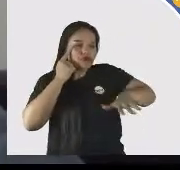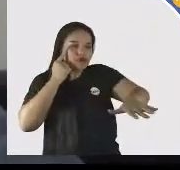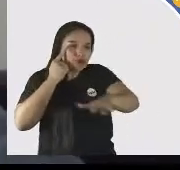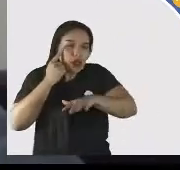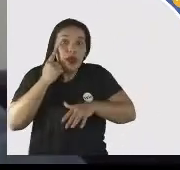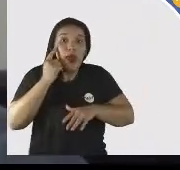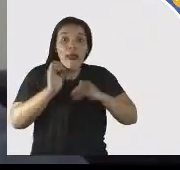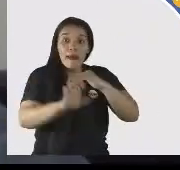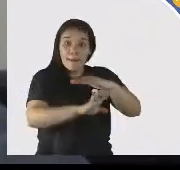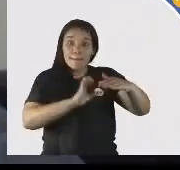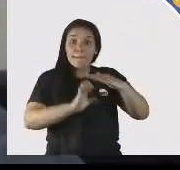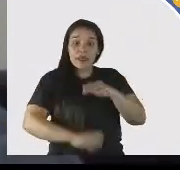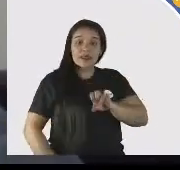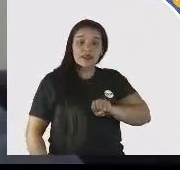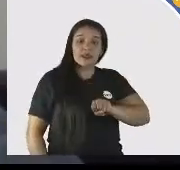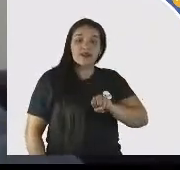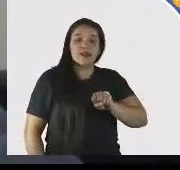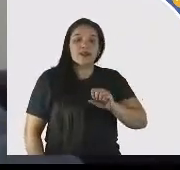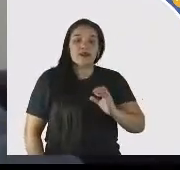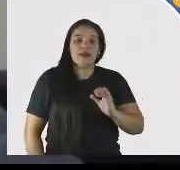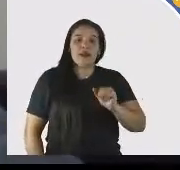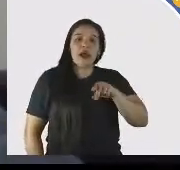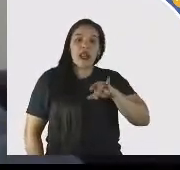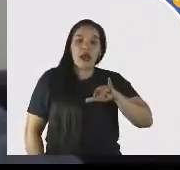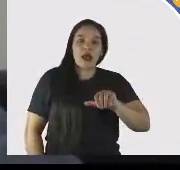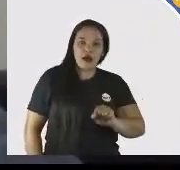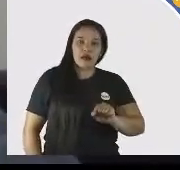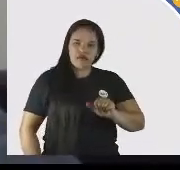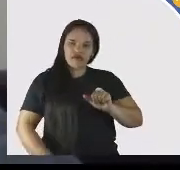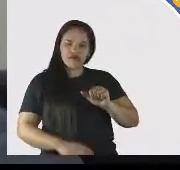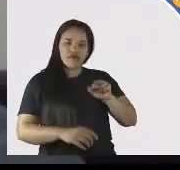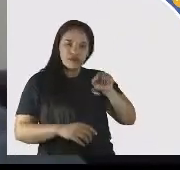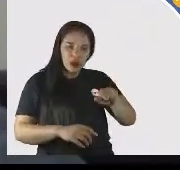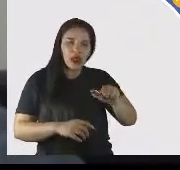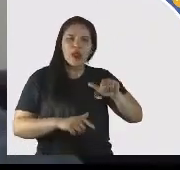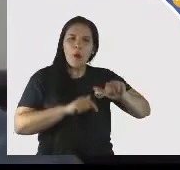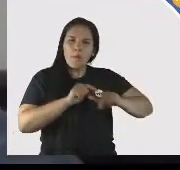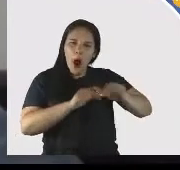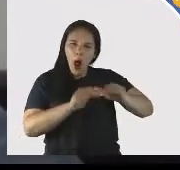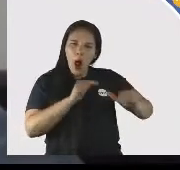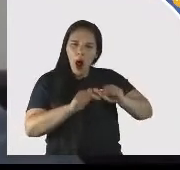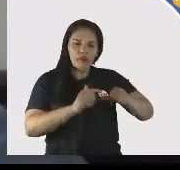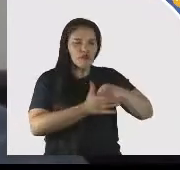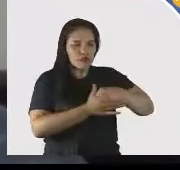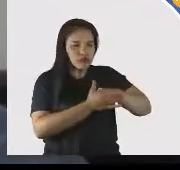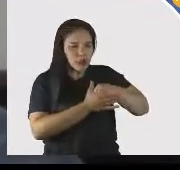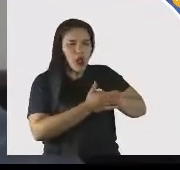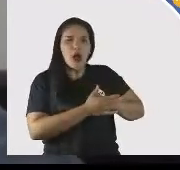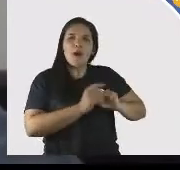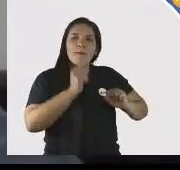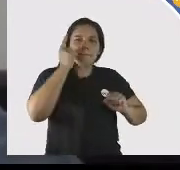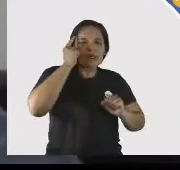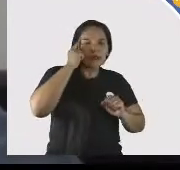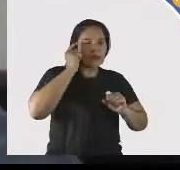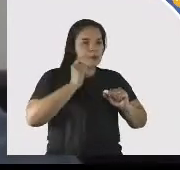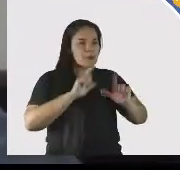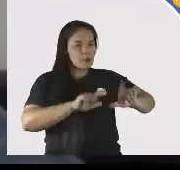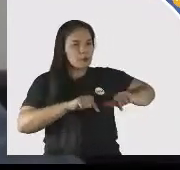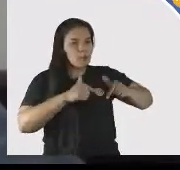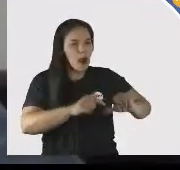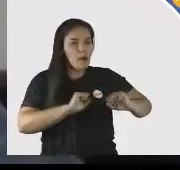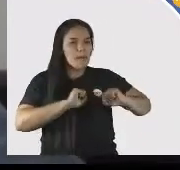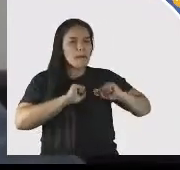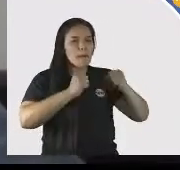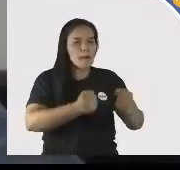pensando um pouco no futuro é esperando vem trabalhando muito forte no sentido de liderar o futuro EA transmissão do transporte mais